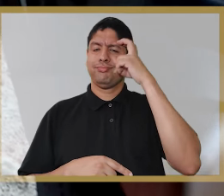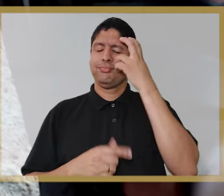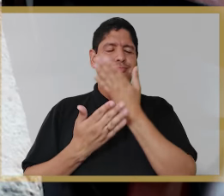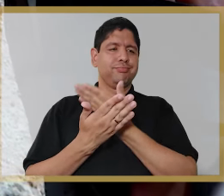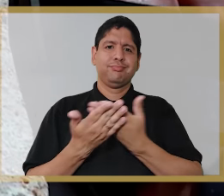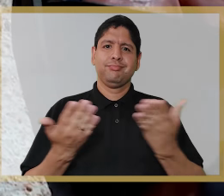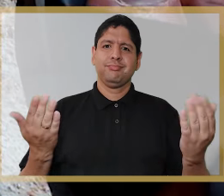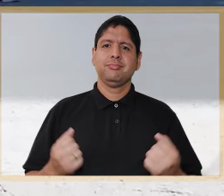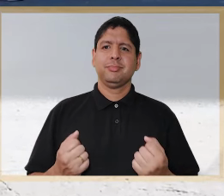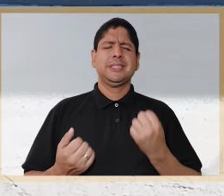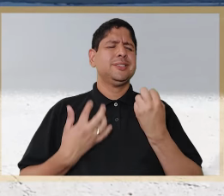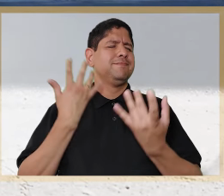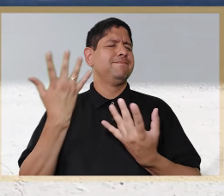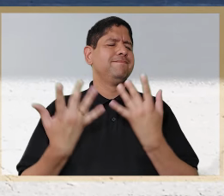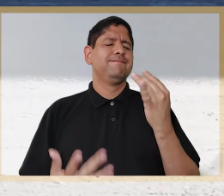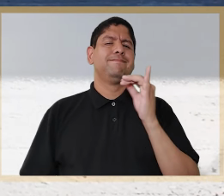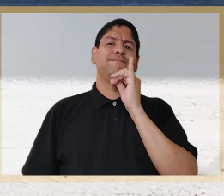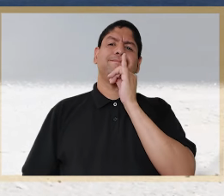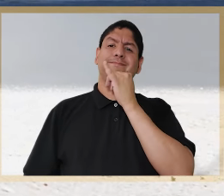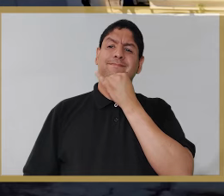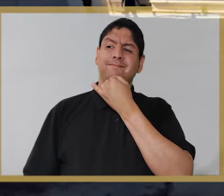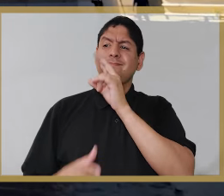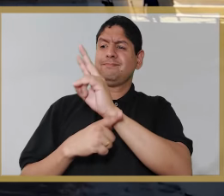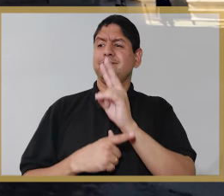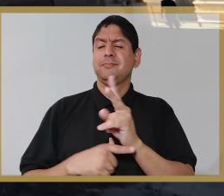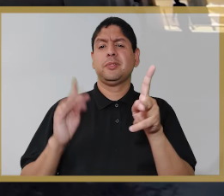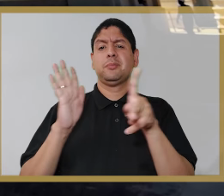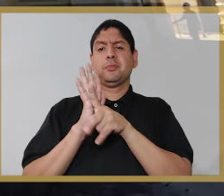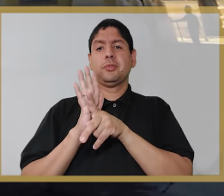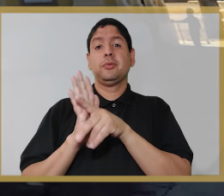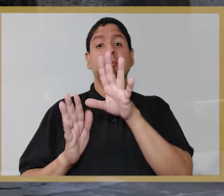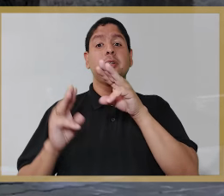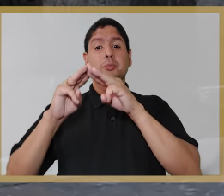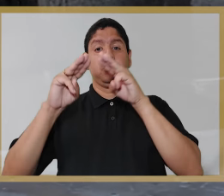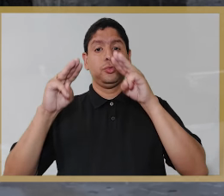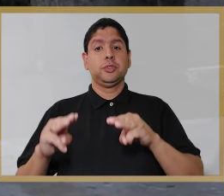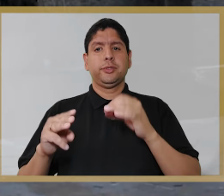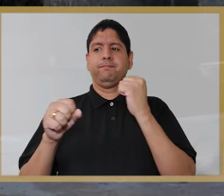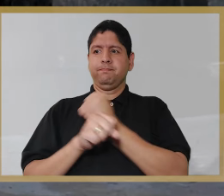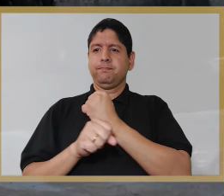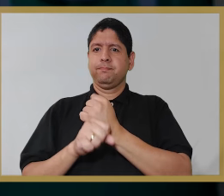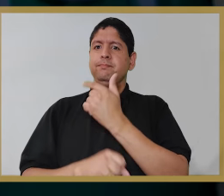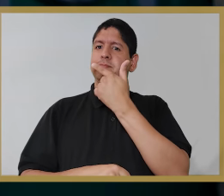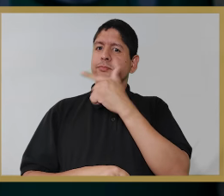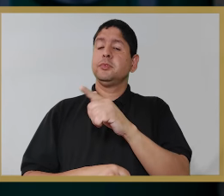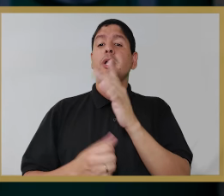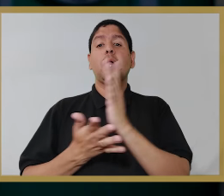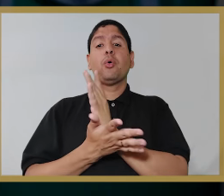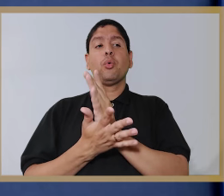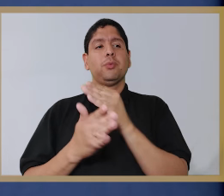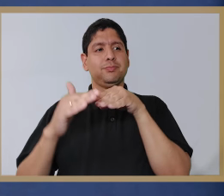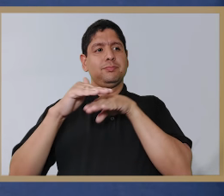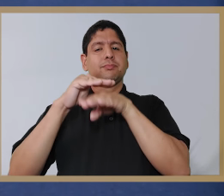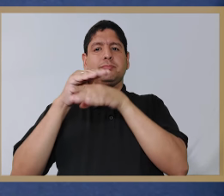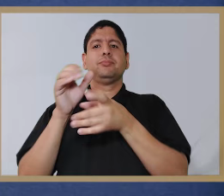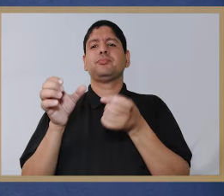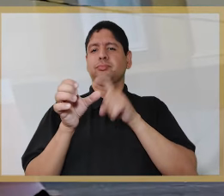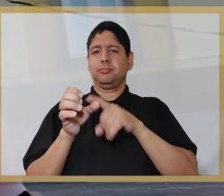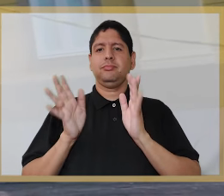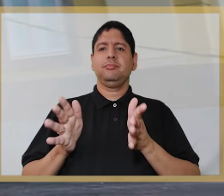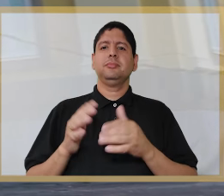O incêndio foi um evento trágico para a preservação do patrimônio, mas o Museu Nacional está sendo reconstruído e uma parte do acervo já foi